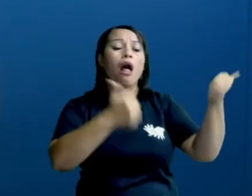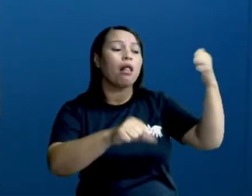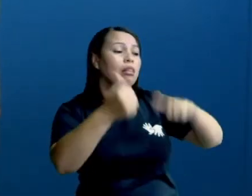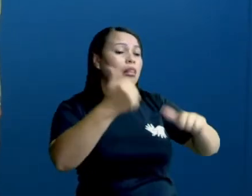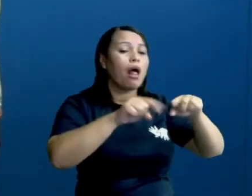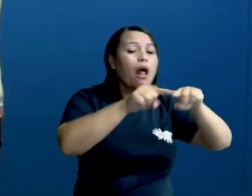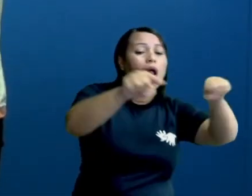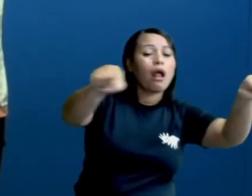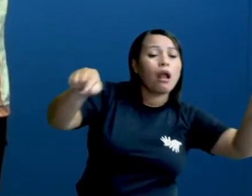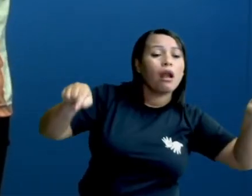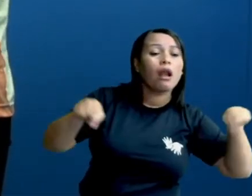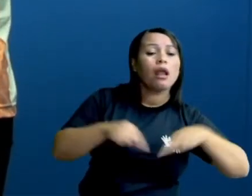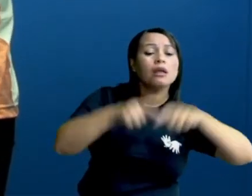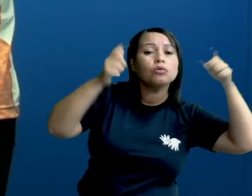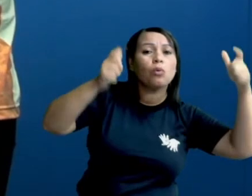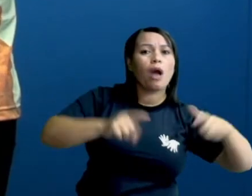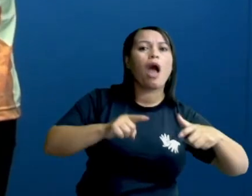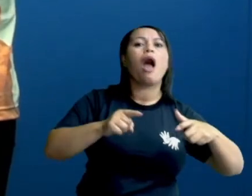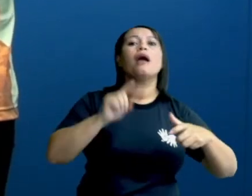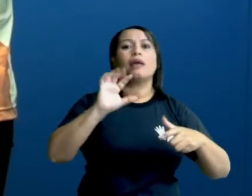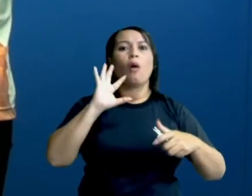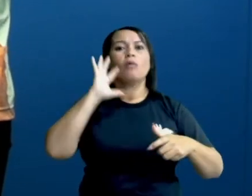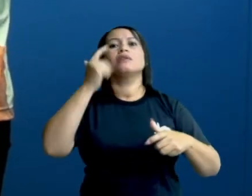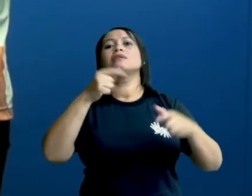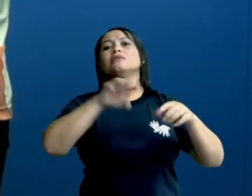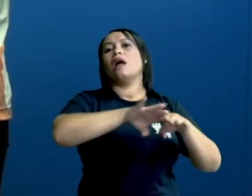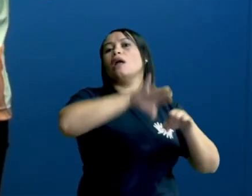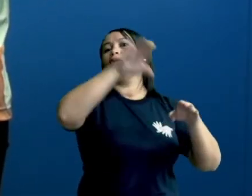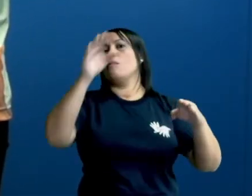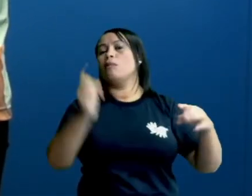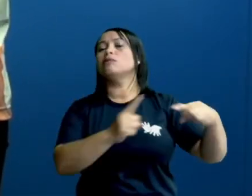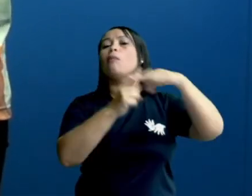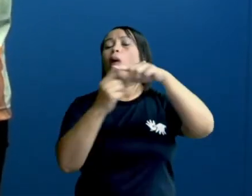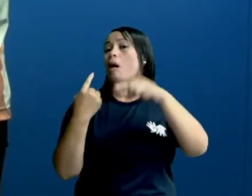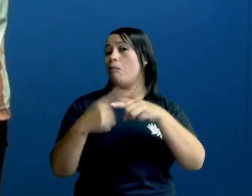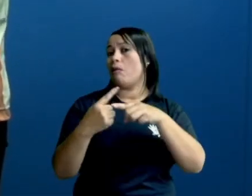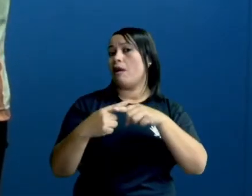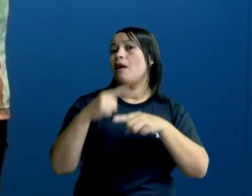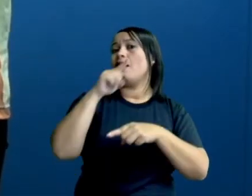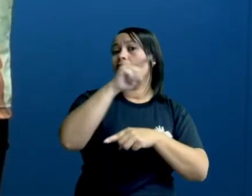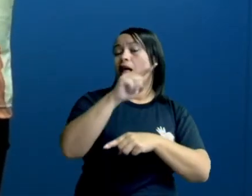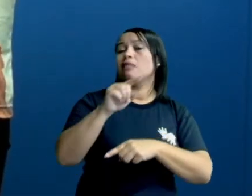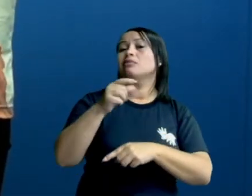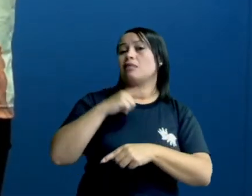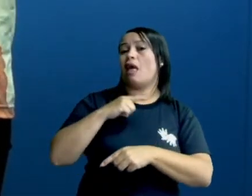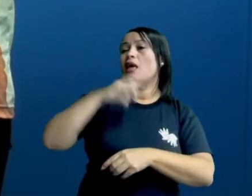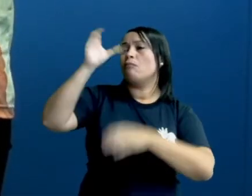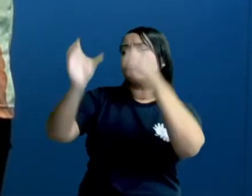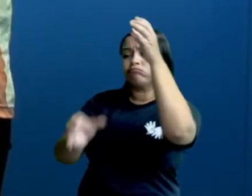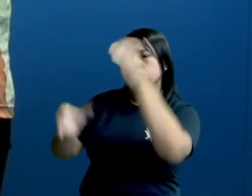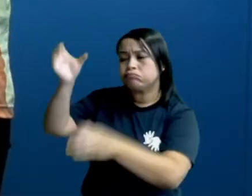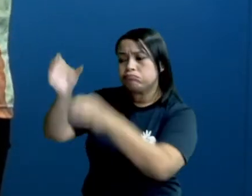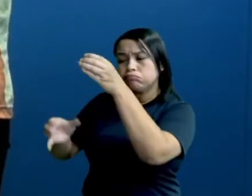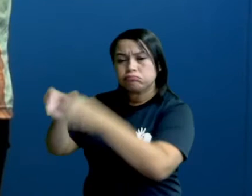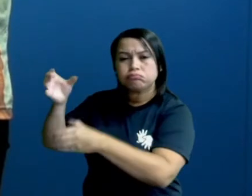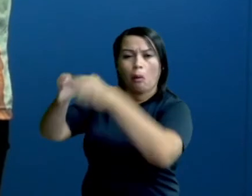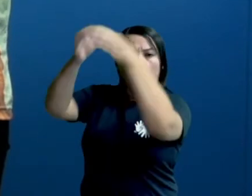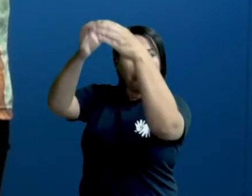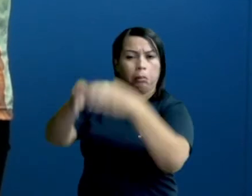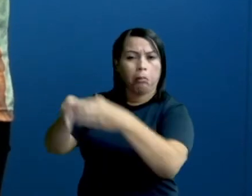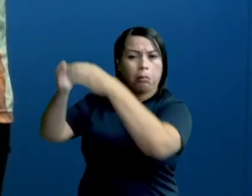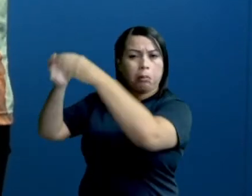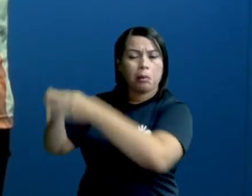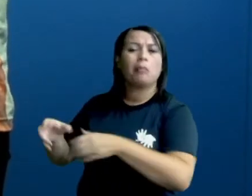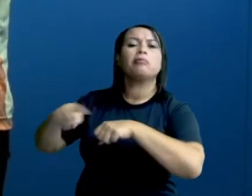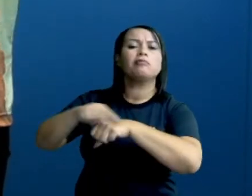terreno onde iria acontecer, que no caso é no Monte das Tabocas, tabocas porque são tabocais, bambus, tá? Então ele analisa o terreno lá do Monte das Tabocas,